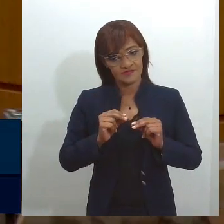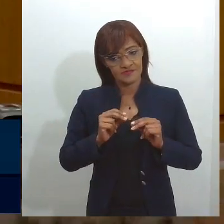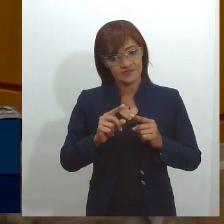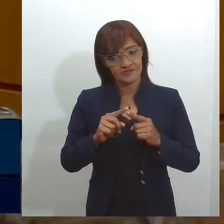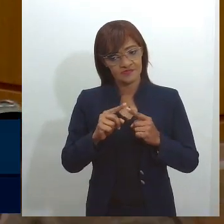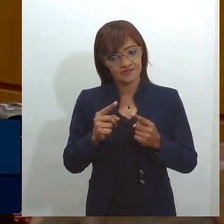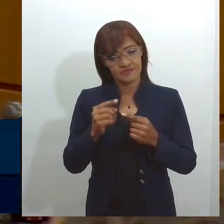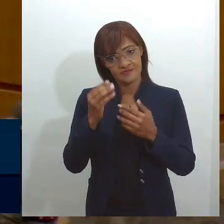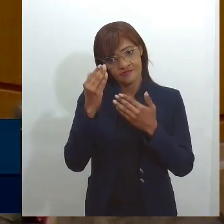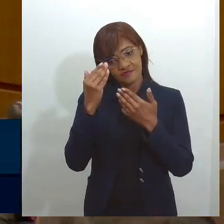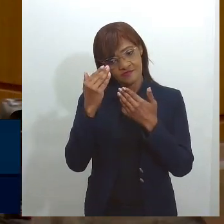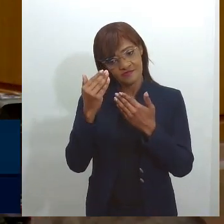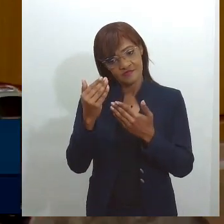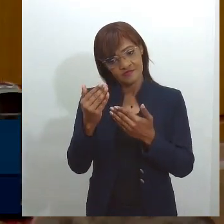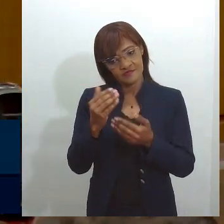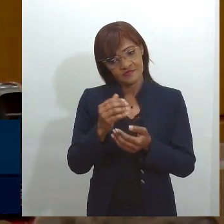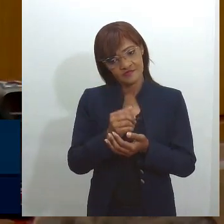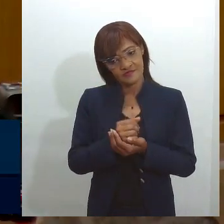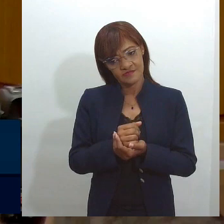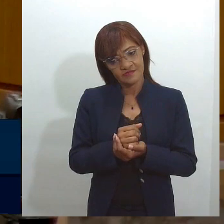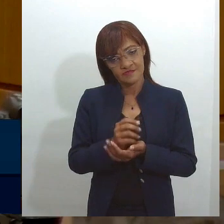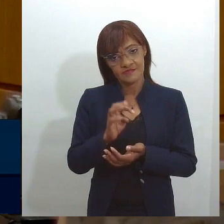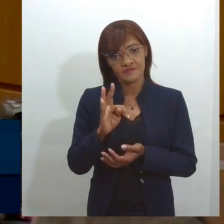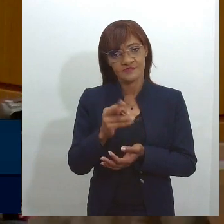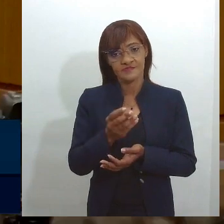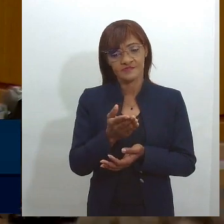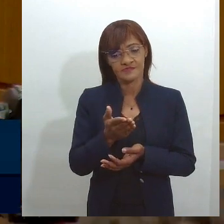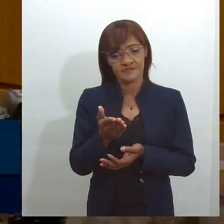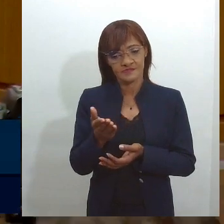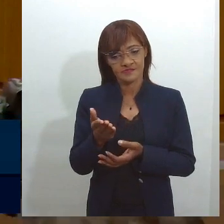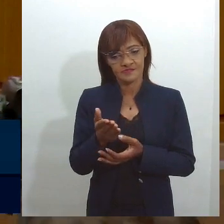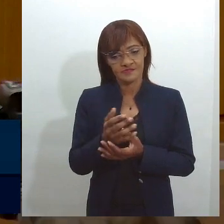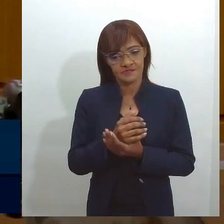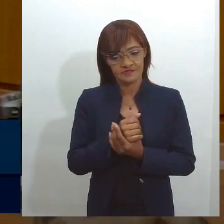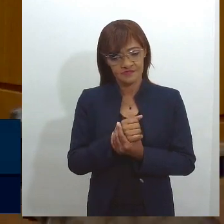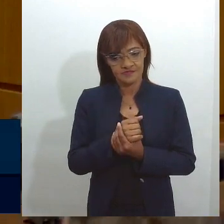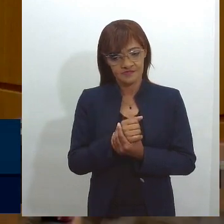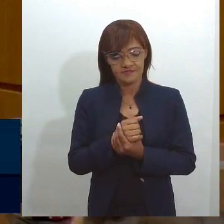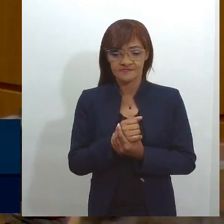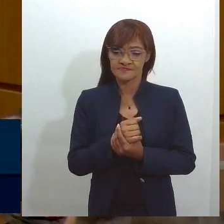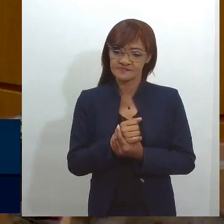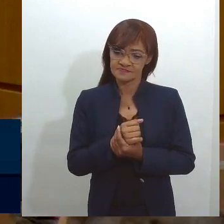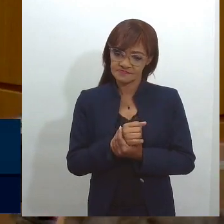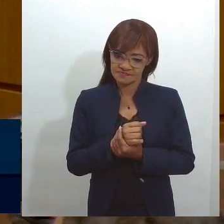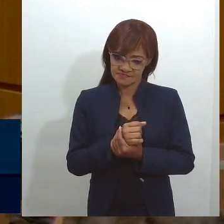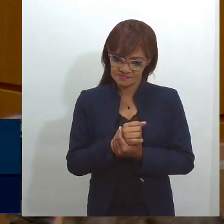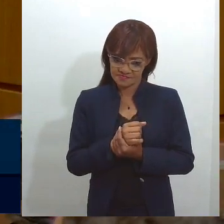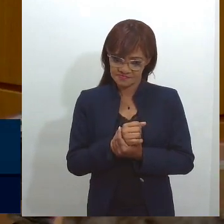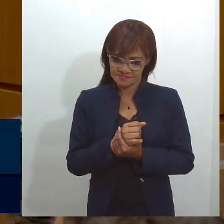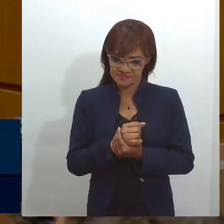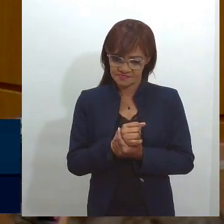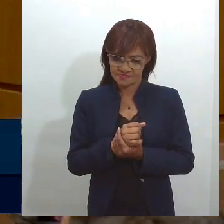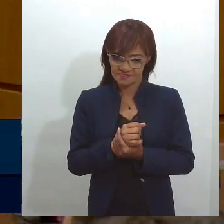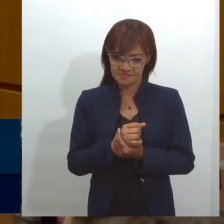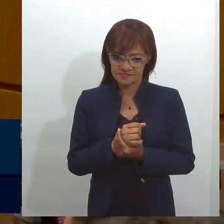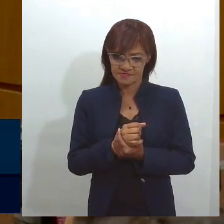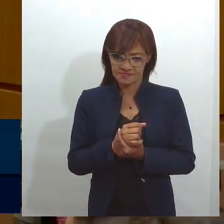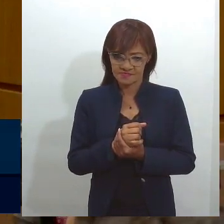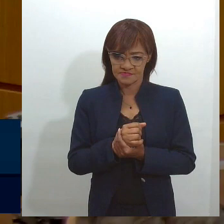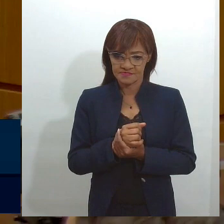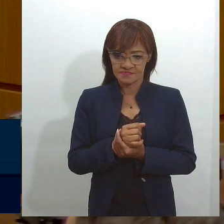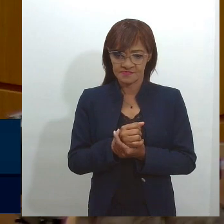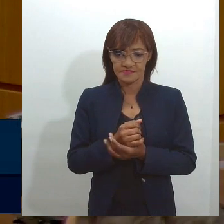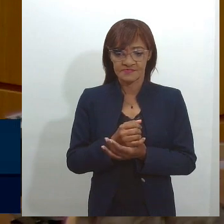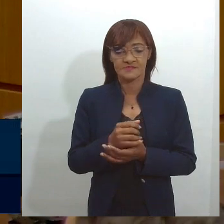essa condição a mim. Eu queria agradecer aqui ao excelentíssimo senhor Cacá Santo, deputado, né,